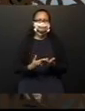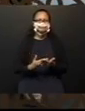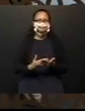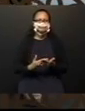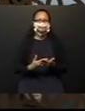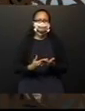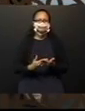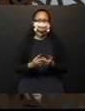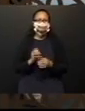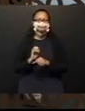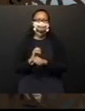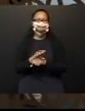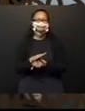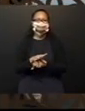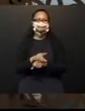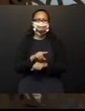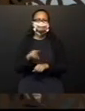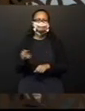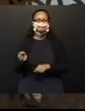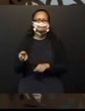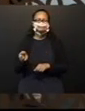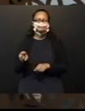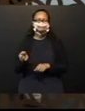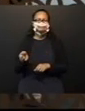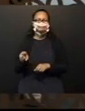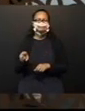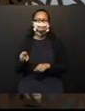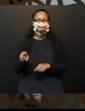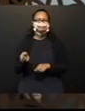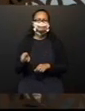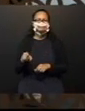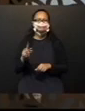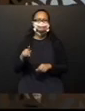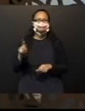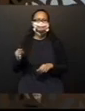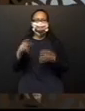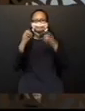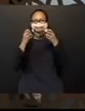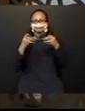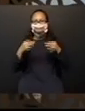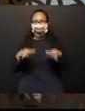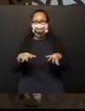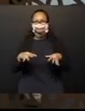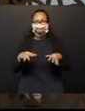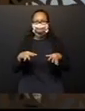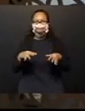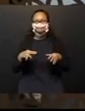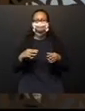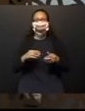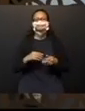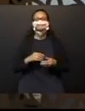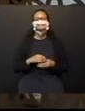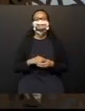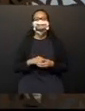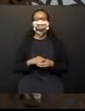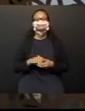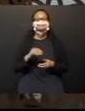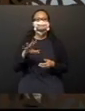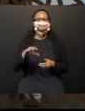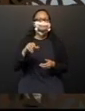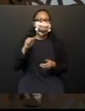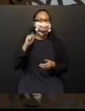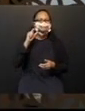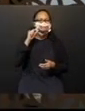dica para vocês. Enquanto eu estou explicando essa videoaula, né, essa matéria, peguem um